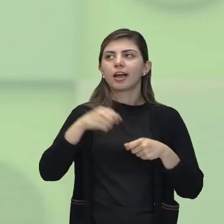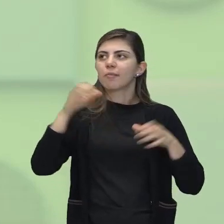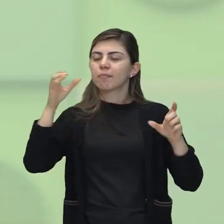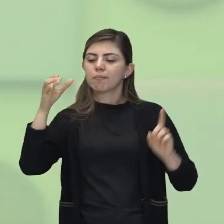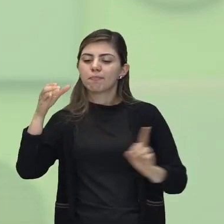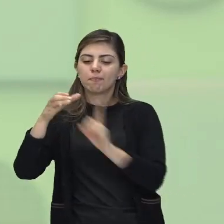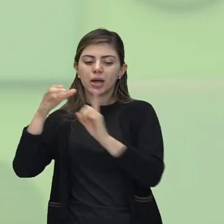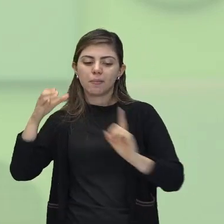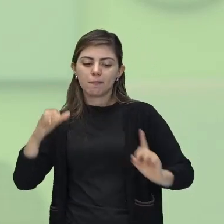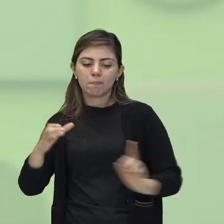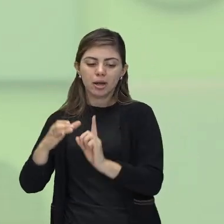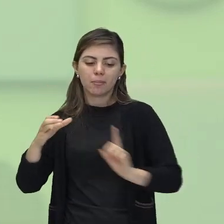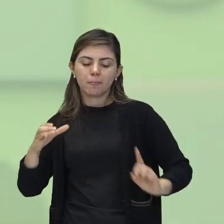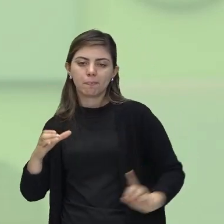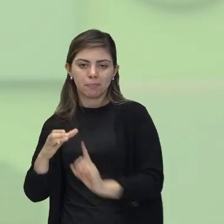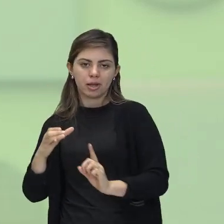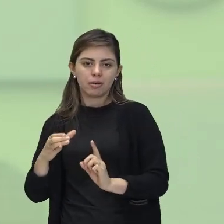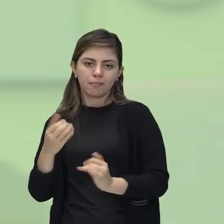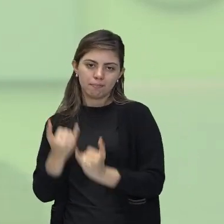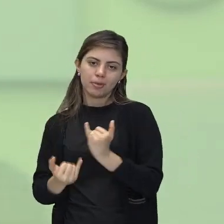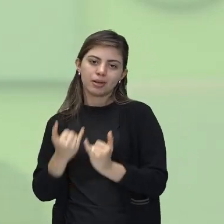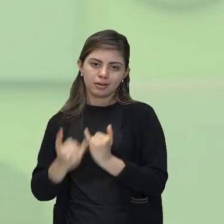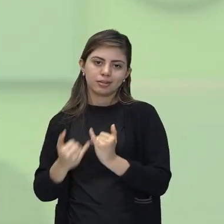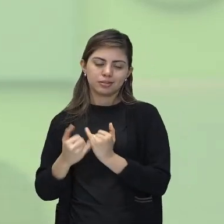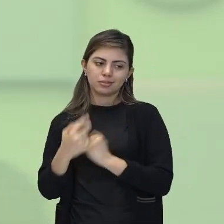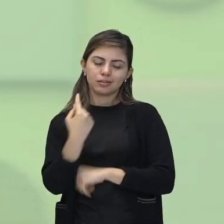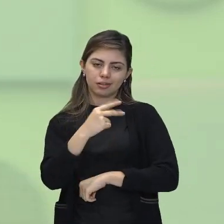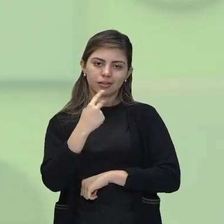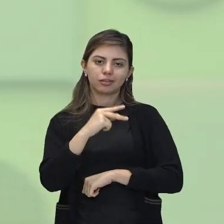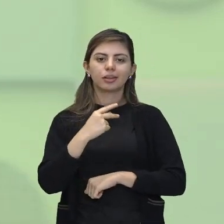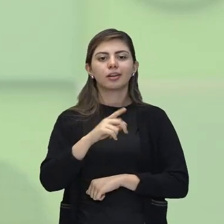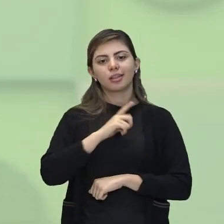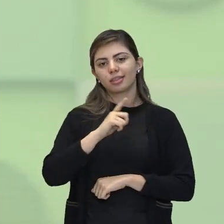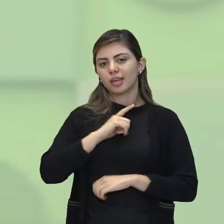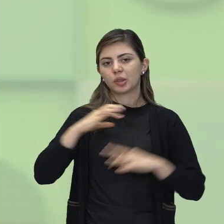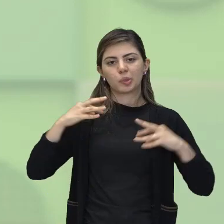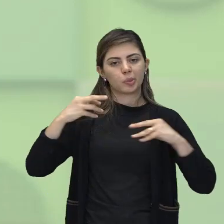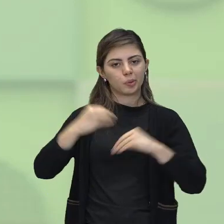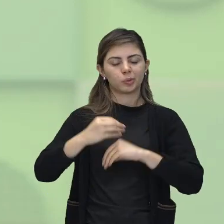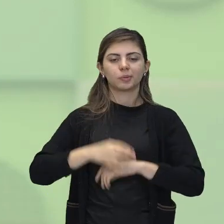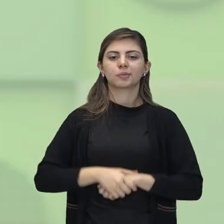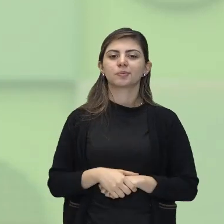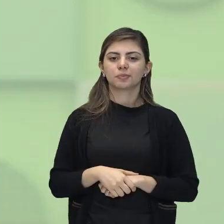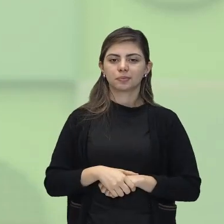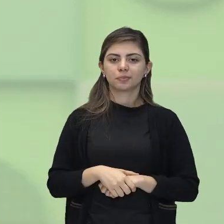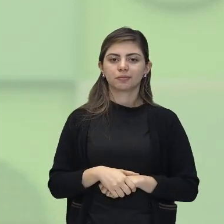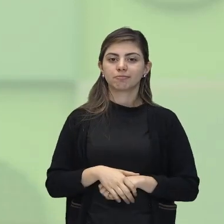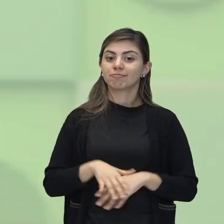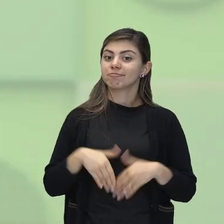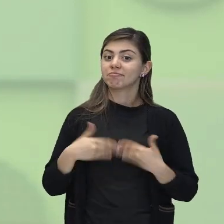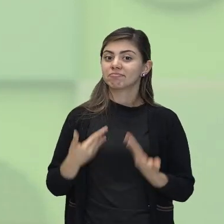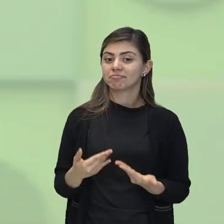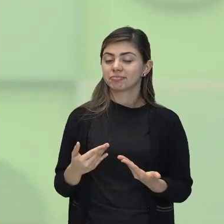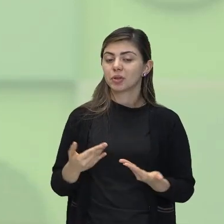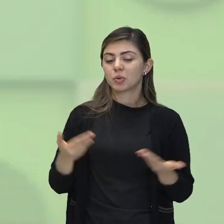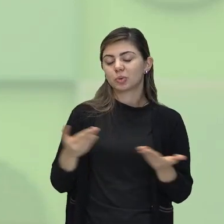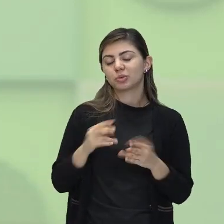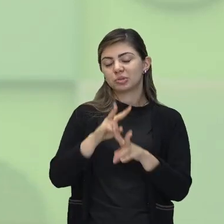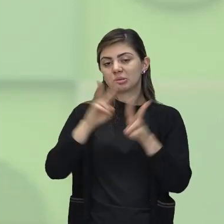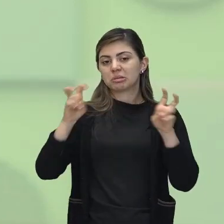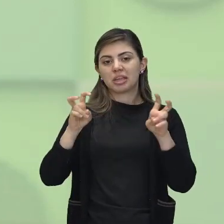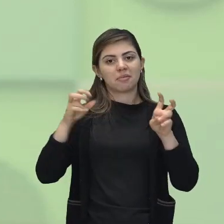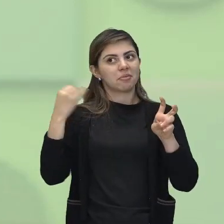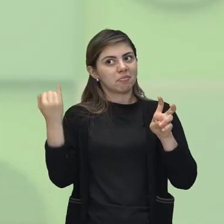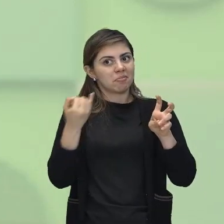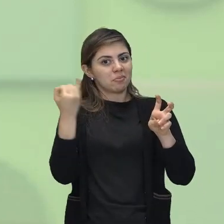classificação junto com as espécies que são parecidas entre si. Então, o nosso assunto hoje foi